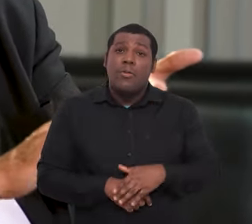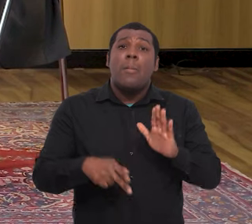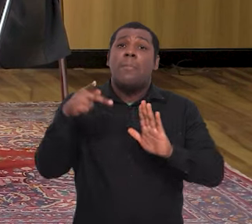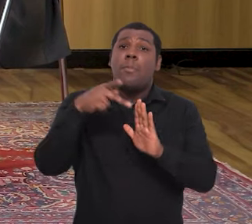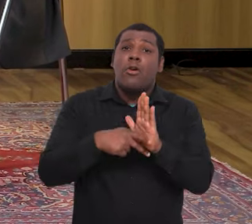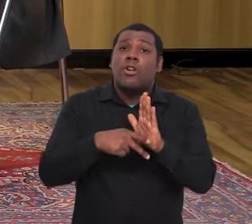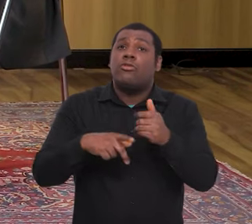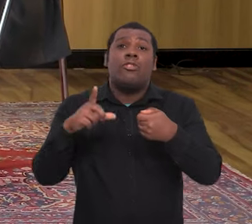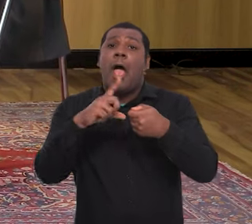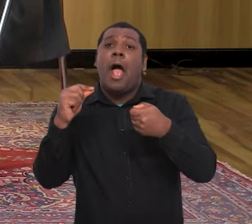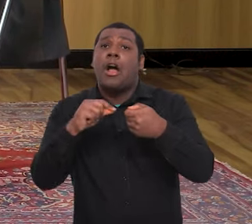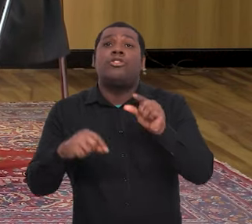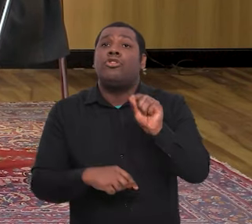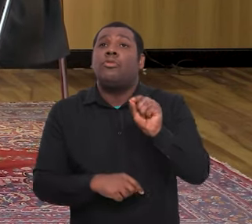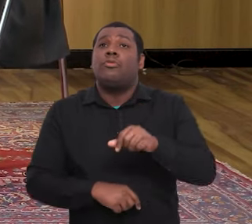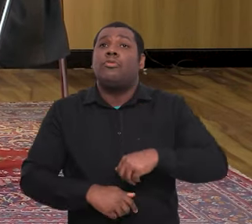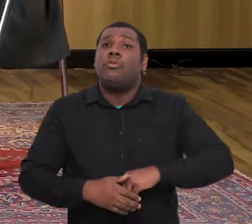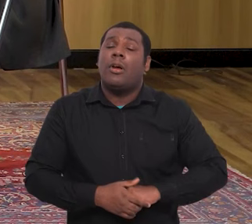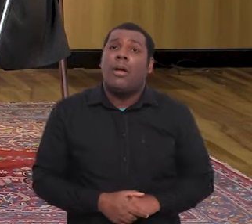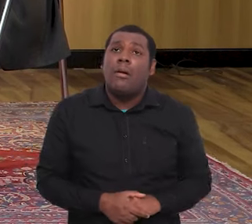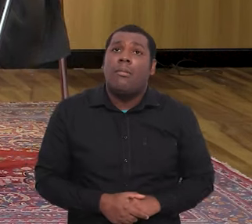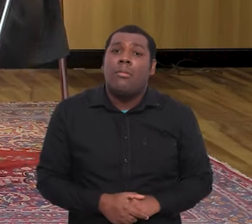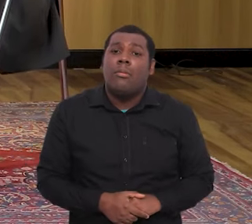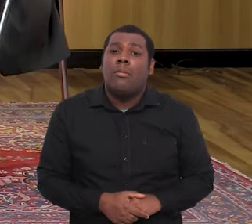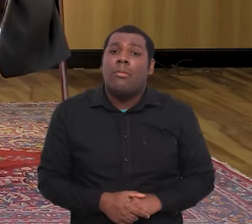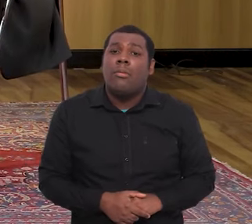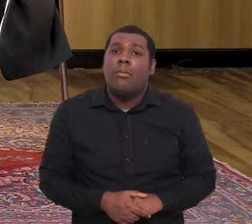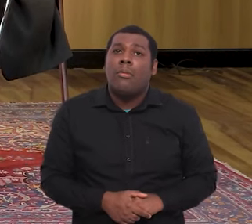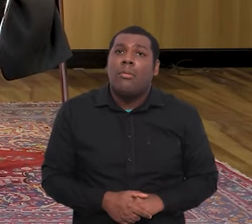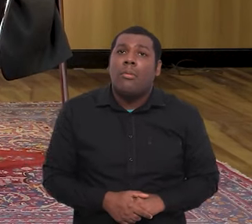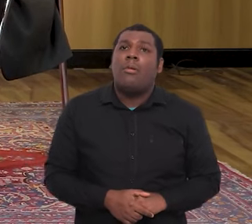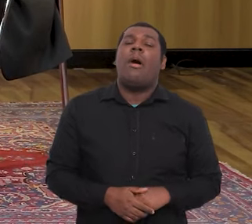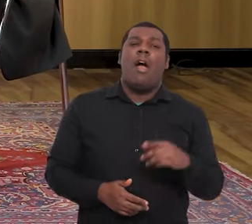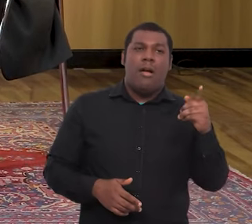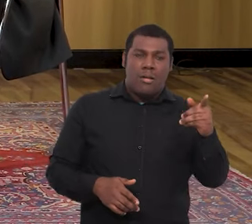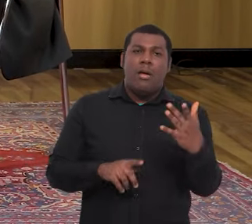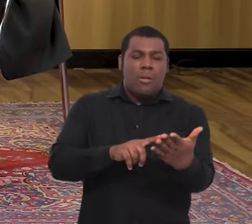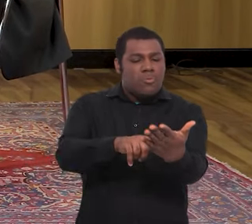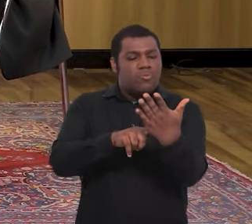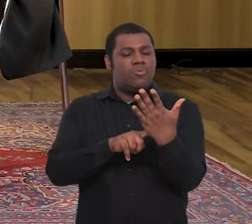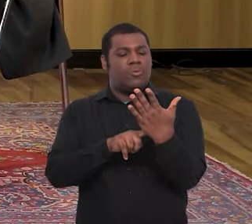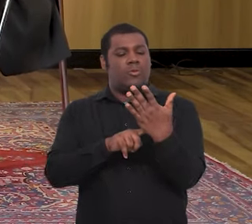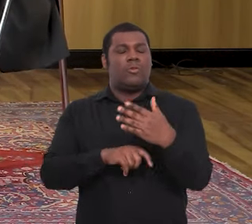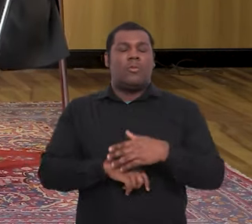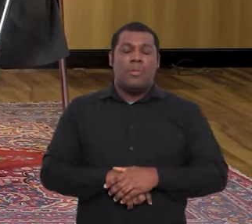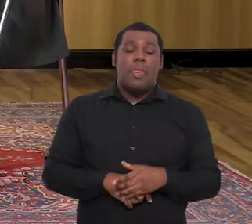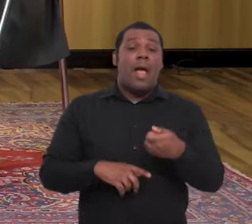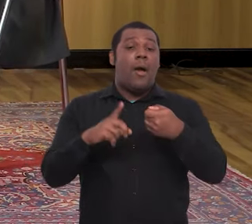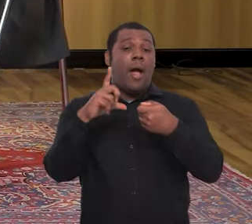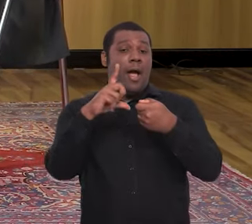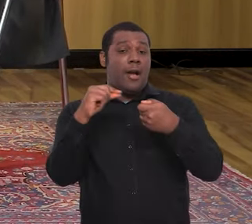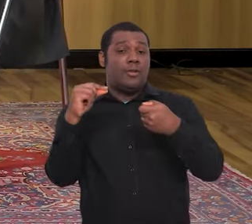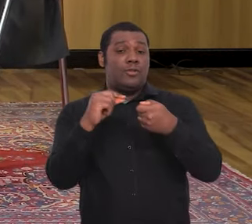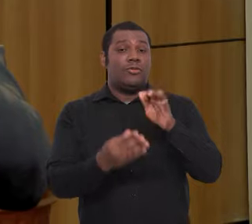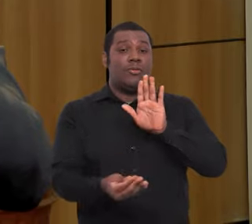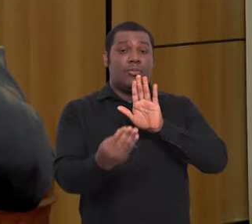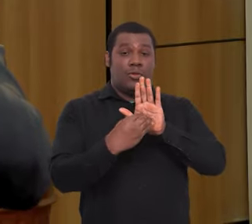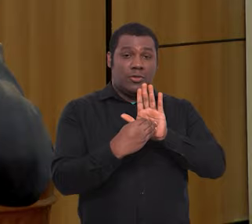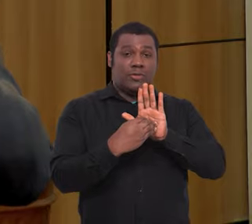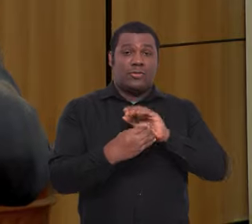artigo esse artigo aqui ó autoriza nos punir falei vamos ler junto aí o artigo comeava assim